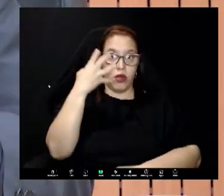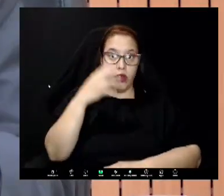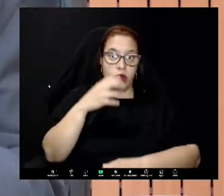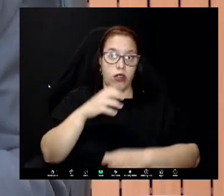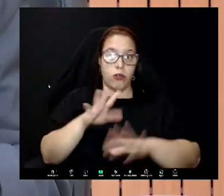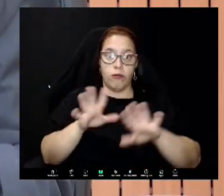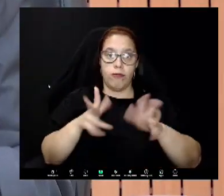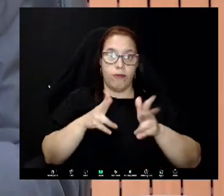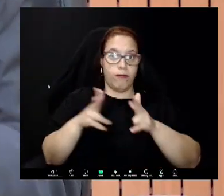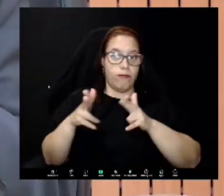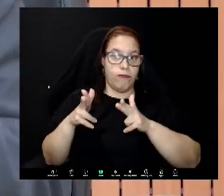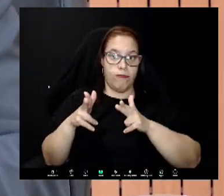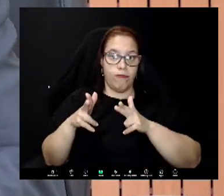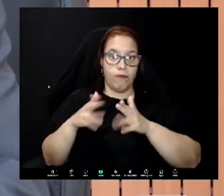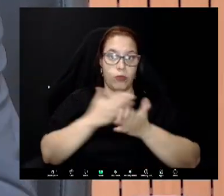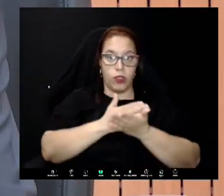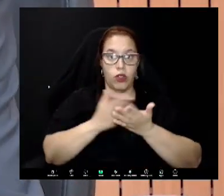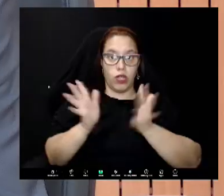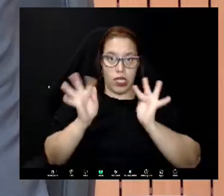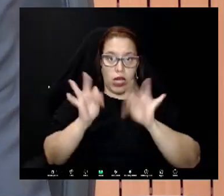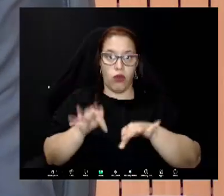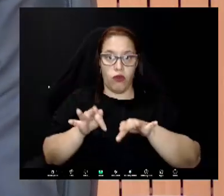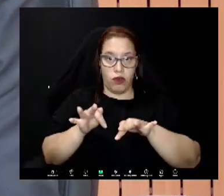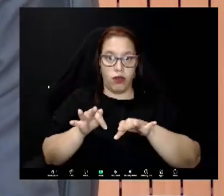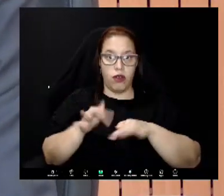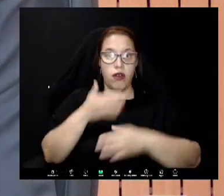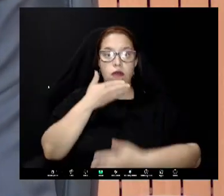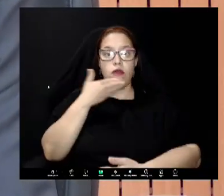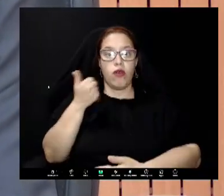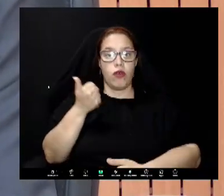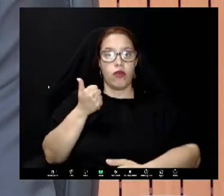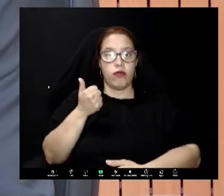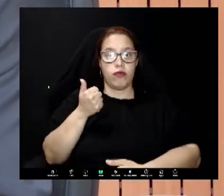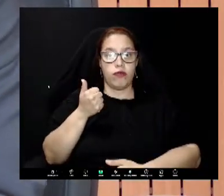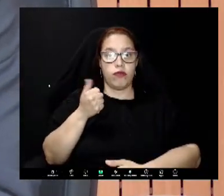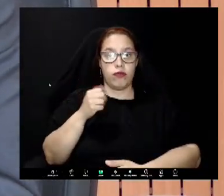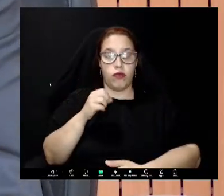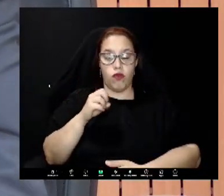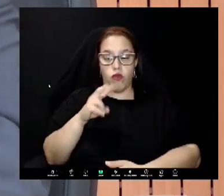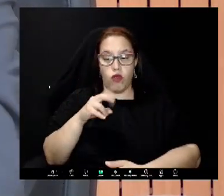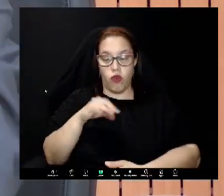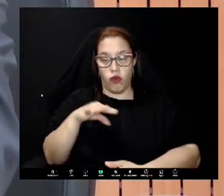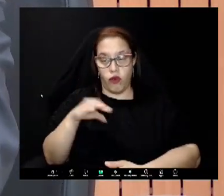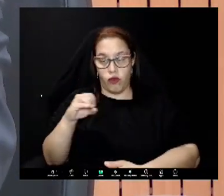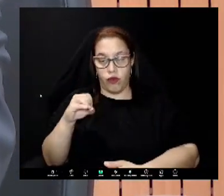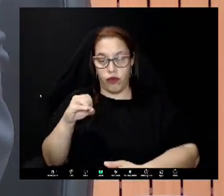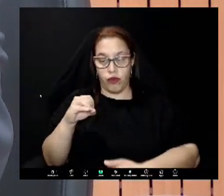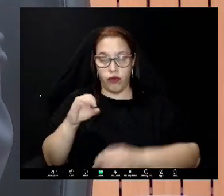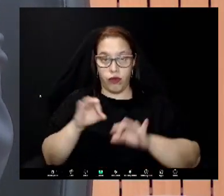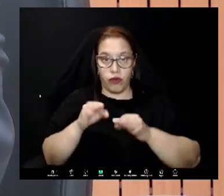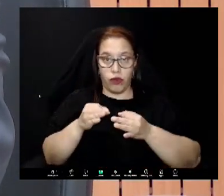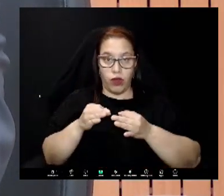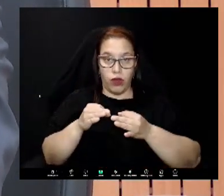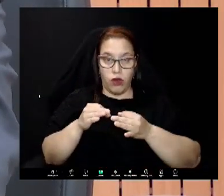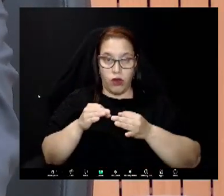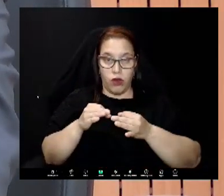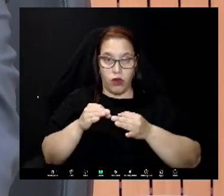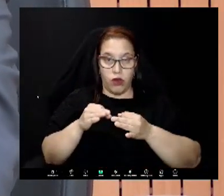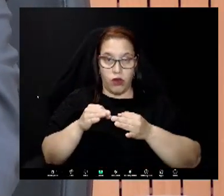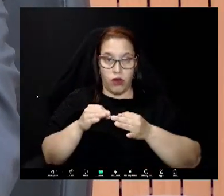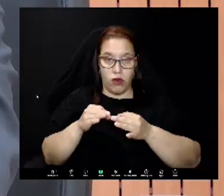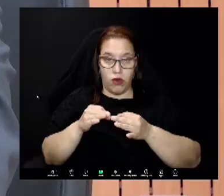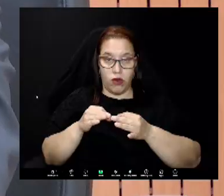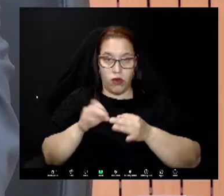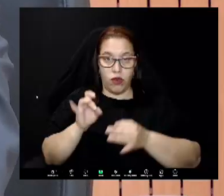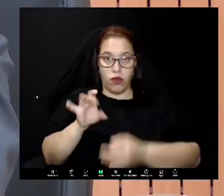precisão do início ao fim. Então, é melhor. Já no câncer de ovário, a cirurgia minimamente invasiva é aplicável apenas no estágio 1